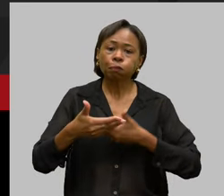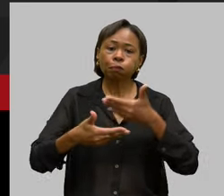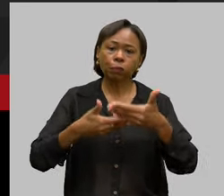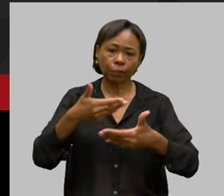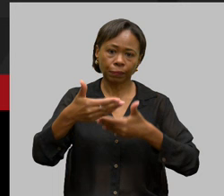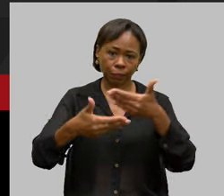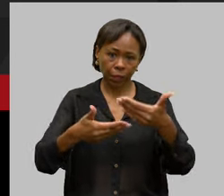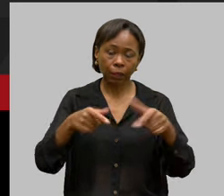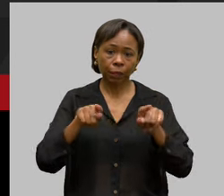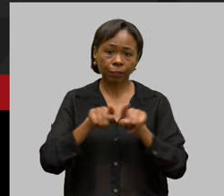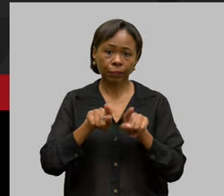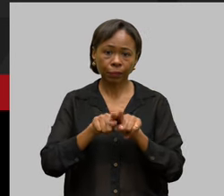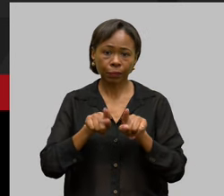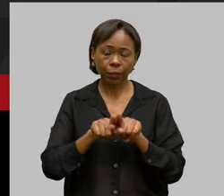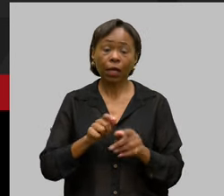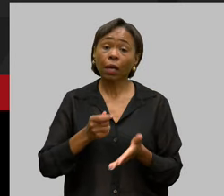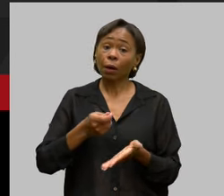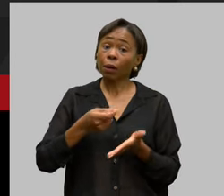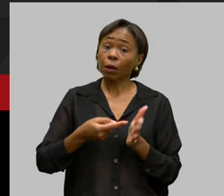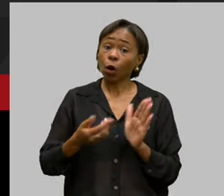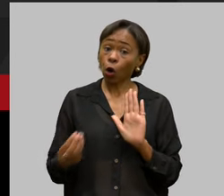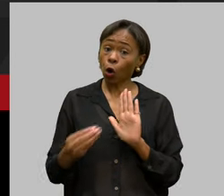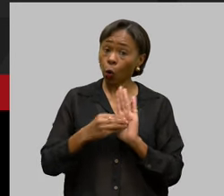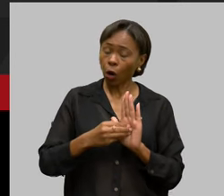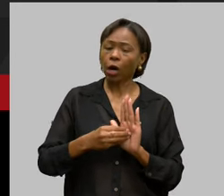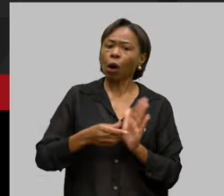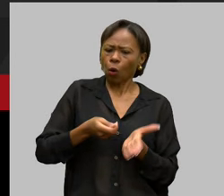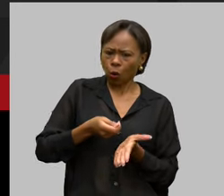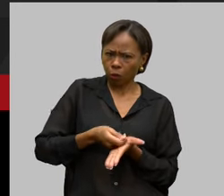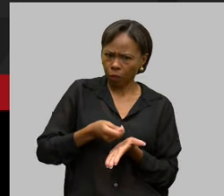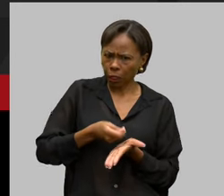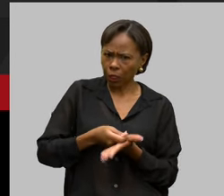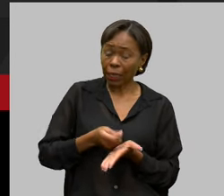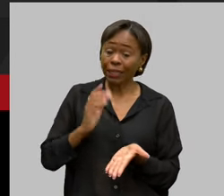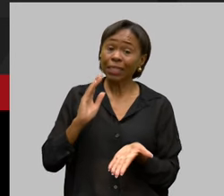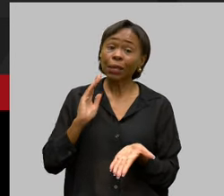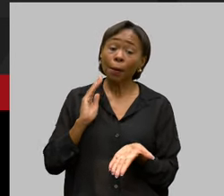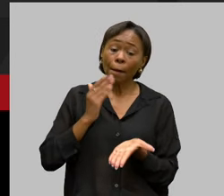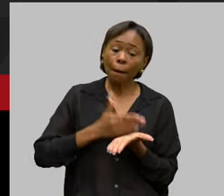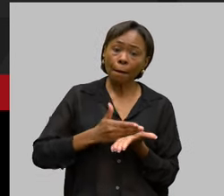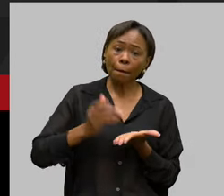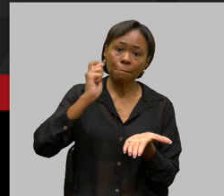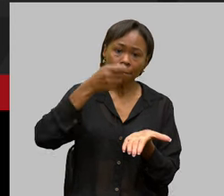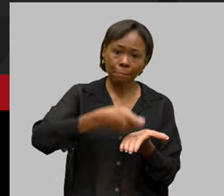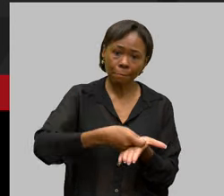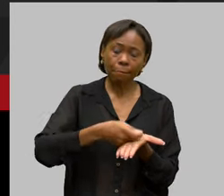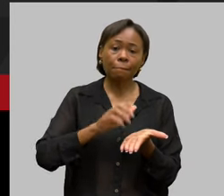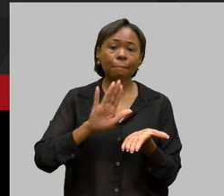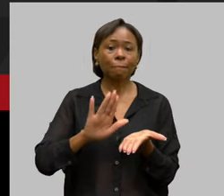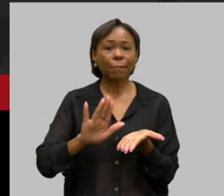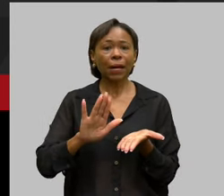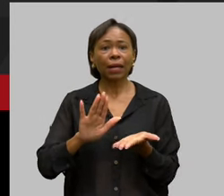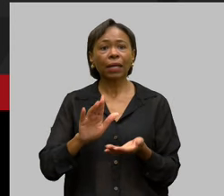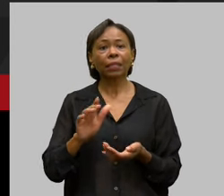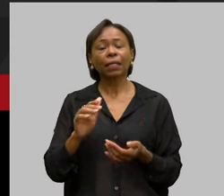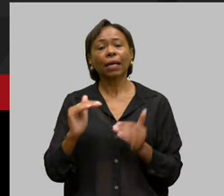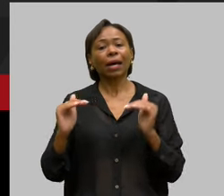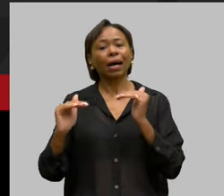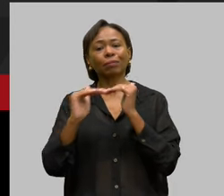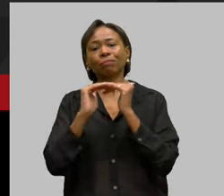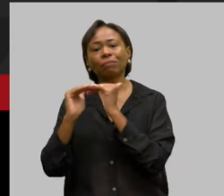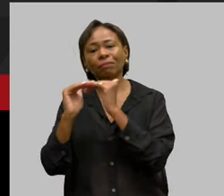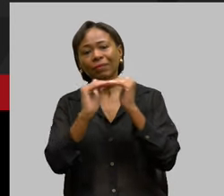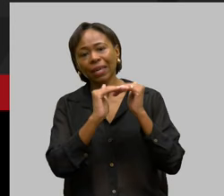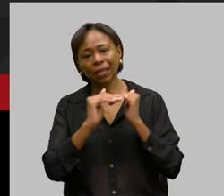traz também a obrigatoriedade contributiva mas Manteve a integralidade a paridade de forma como eu já comentei aqueles aposentados